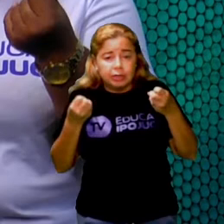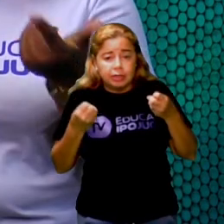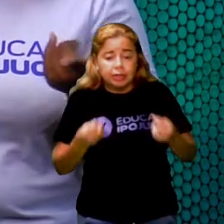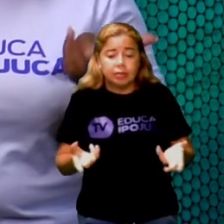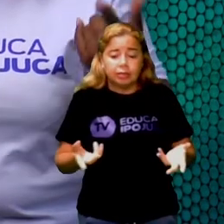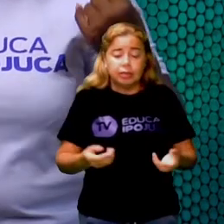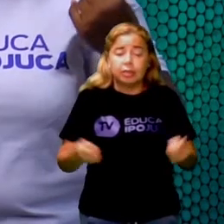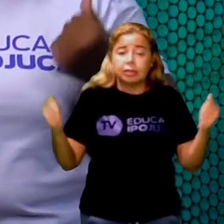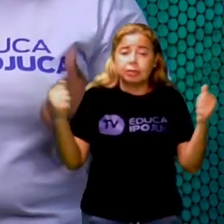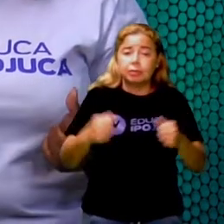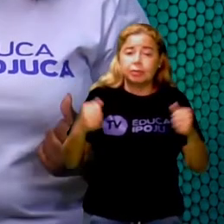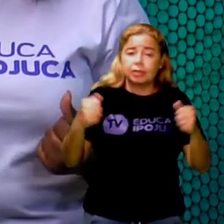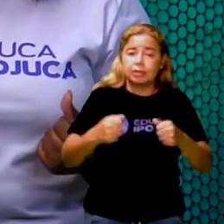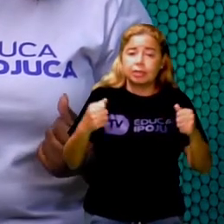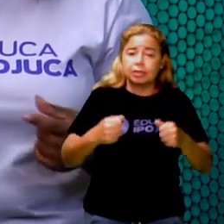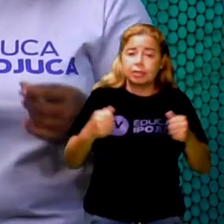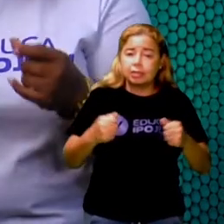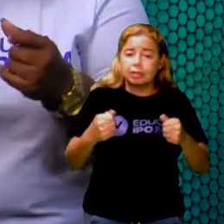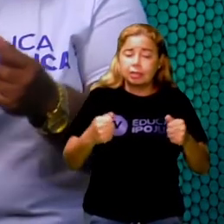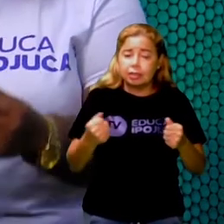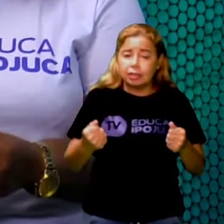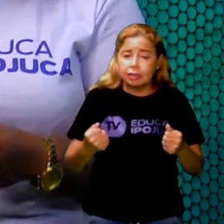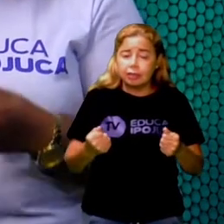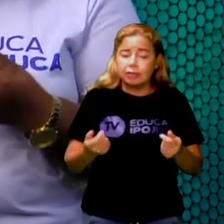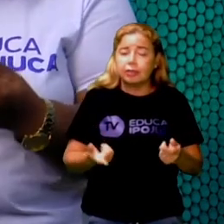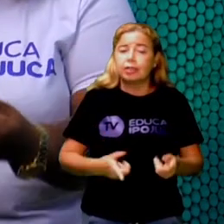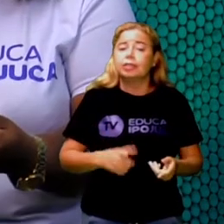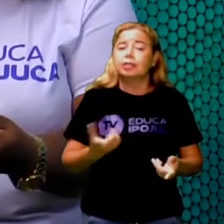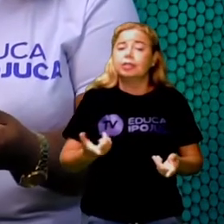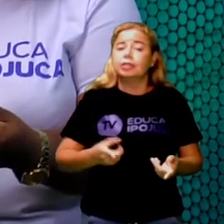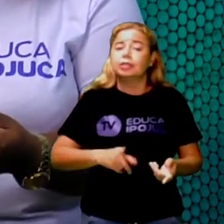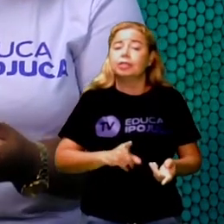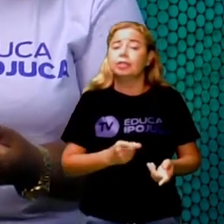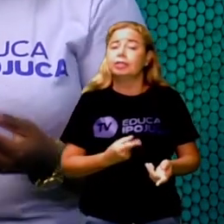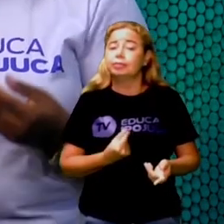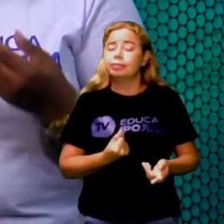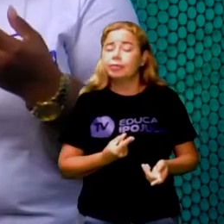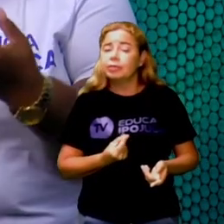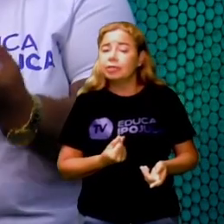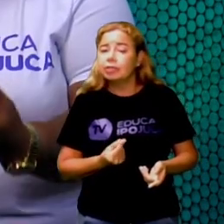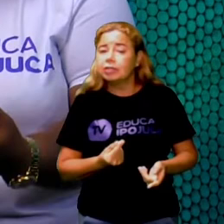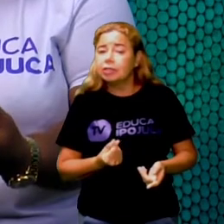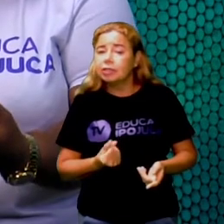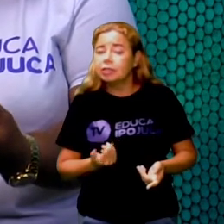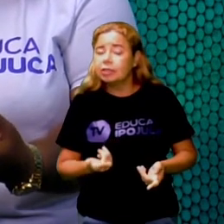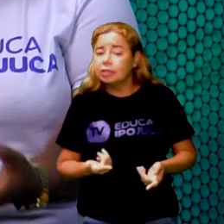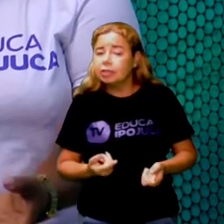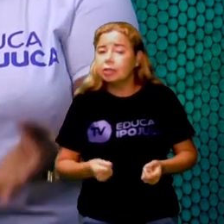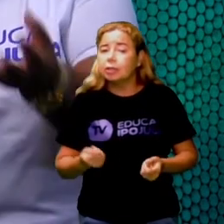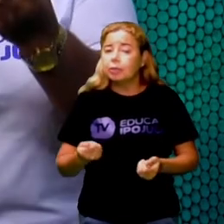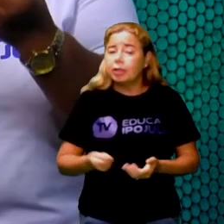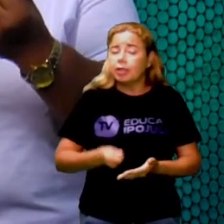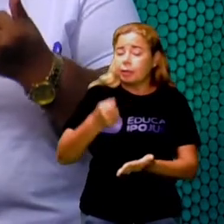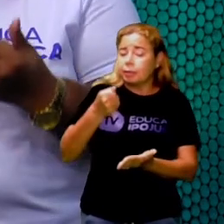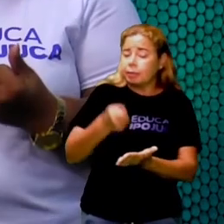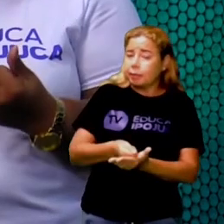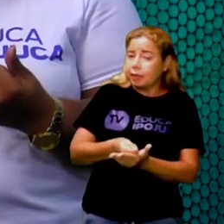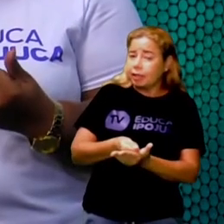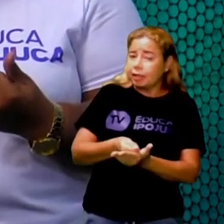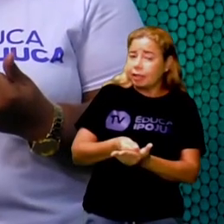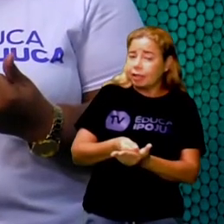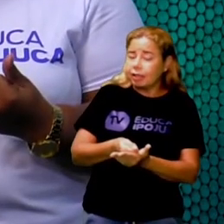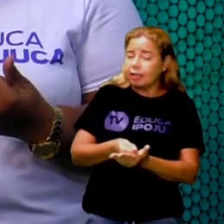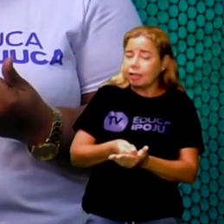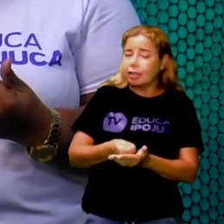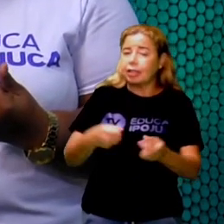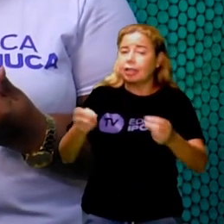uma moeda financeira para poder executar a venda e a